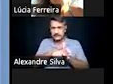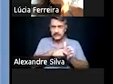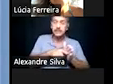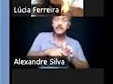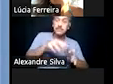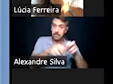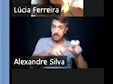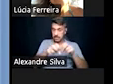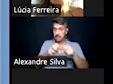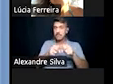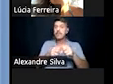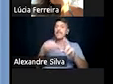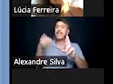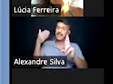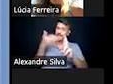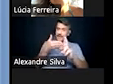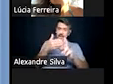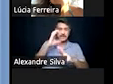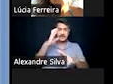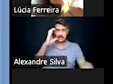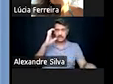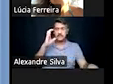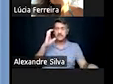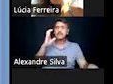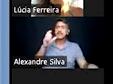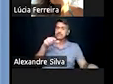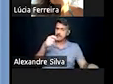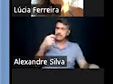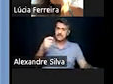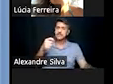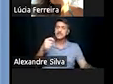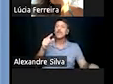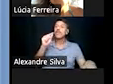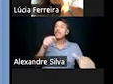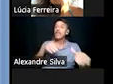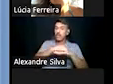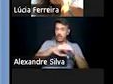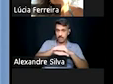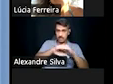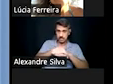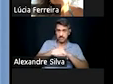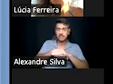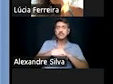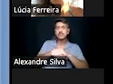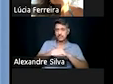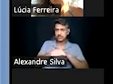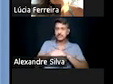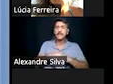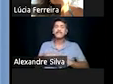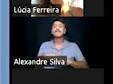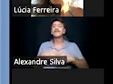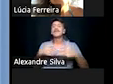e que são referência de ciência, eles devem ser armazenados e guardados. Nós temos tido aqui,